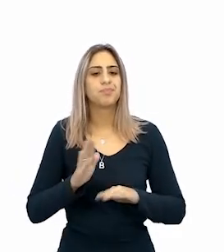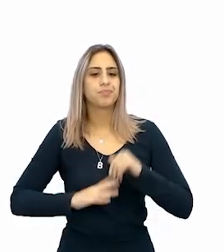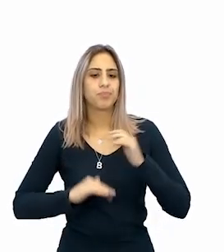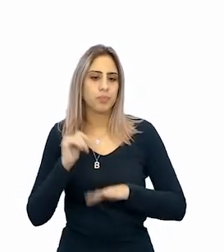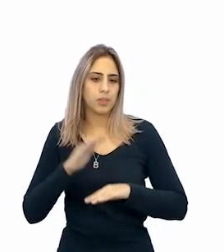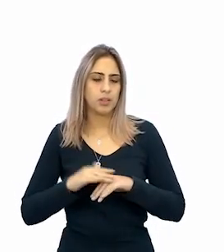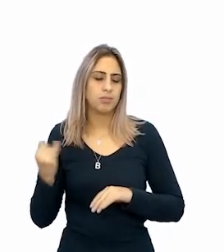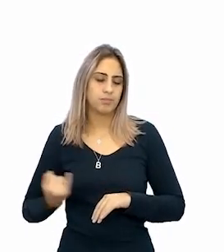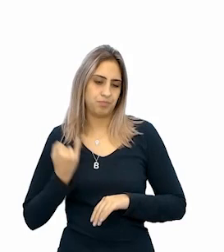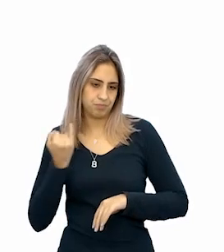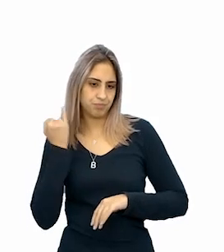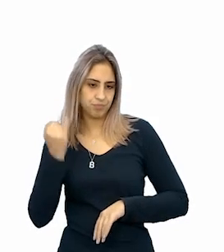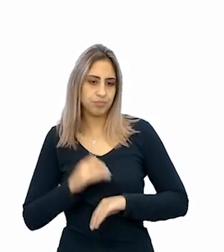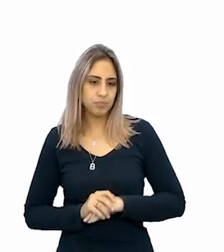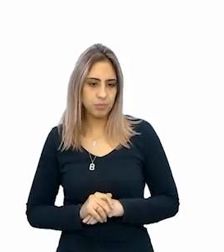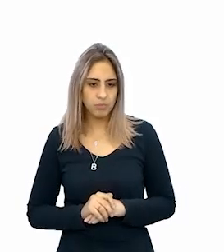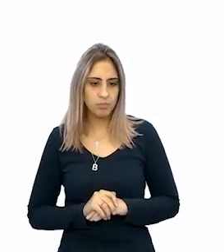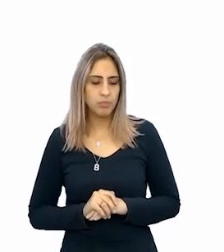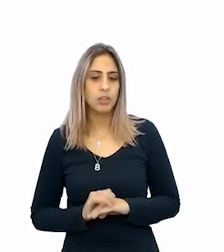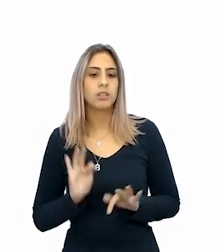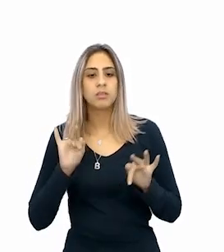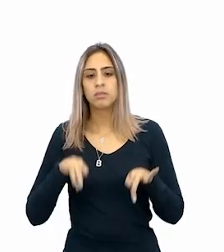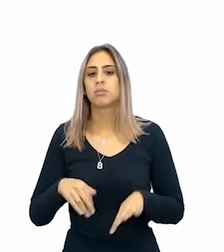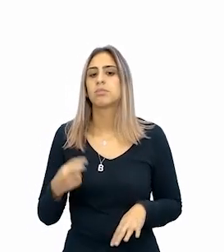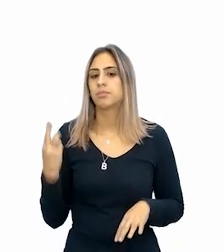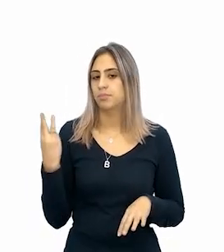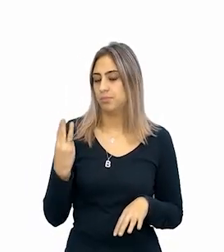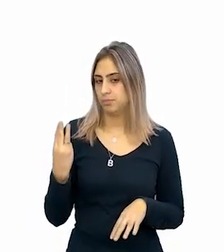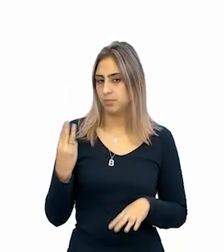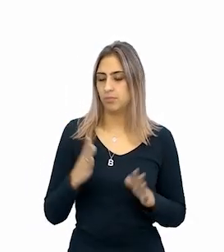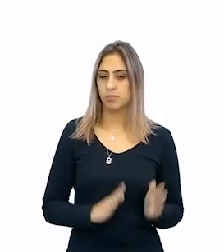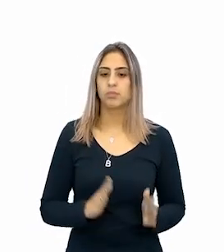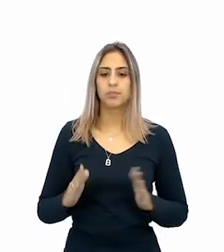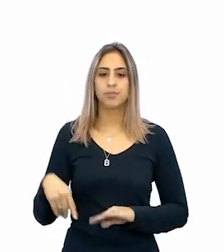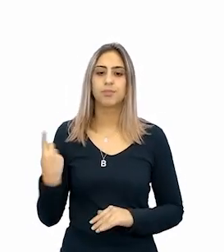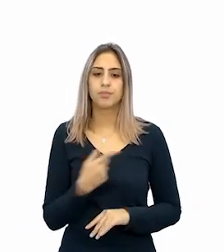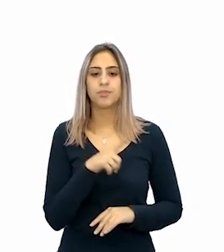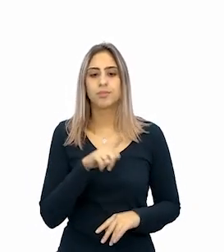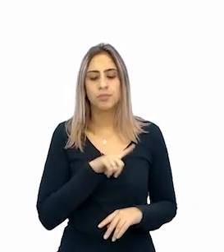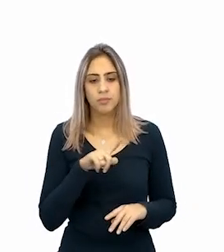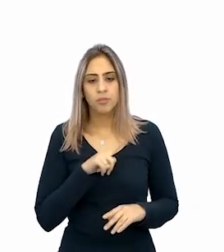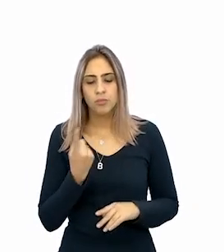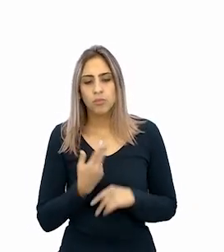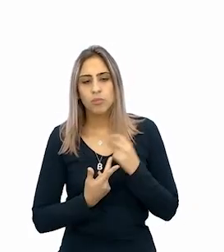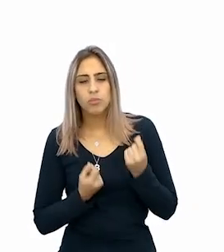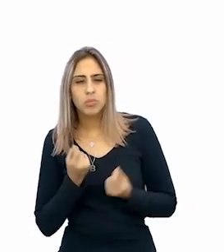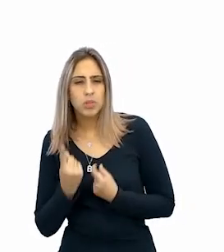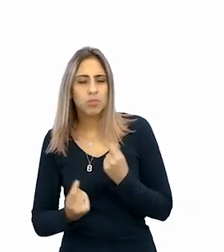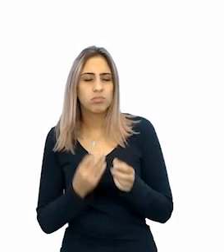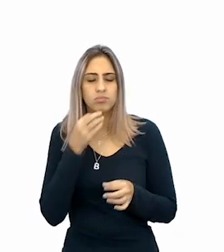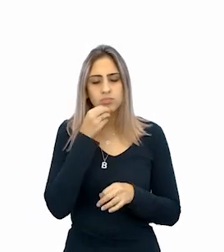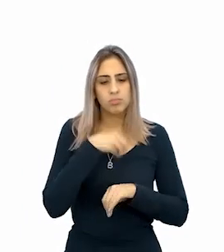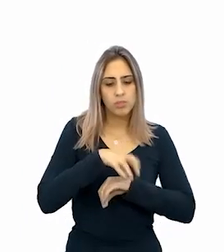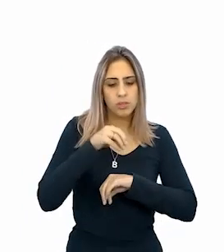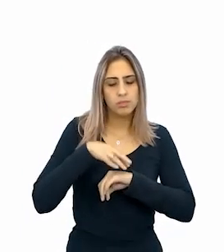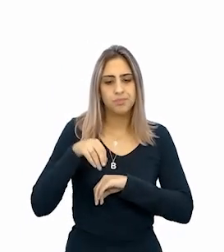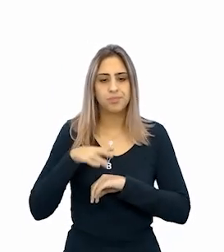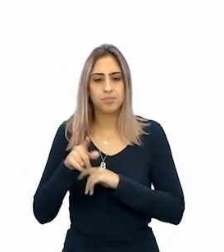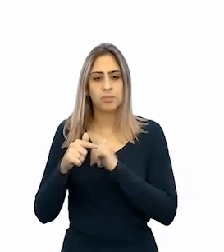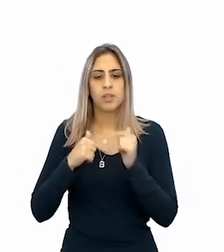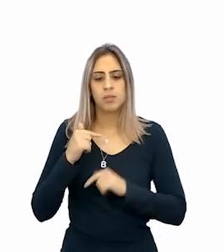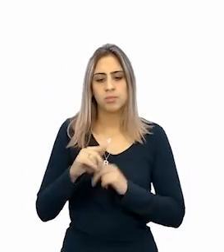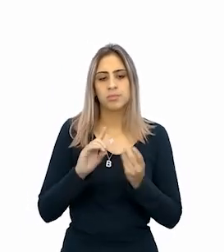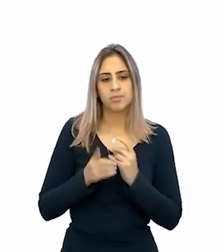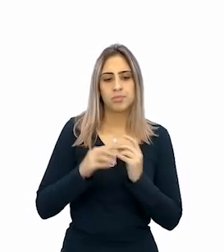habilidades essenciais. E, finalmente, no terceiro momento, nós traremos algumas sugestões para o trabalho didático na